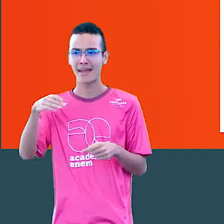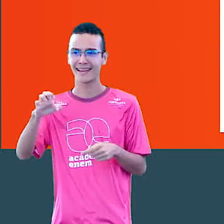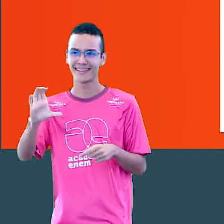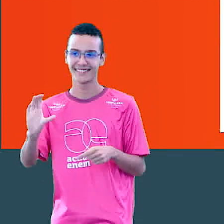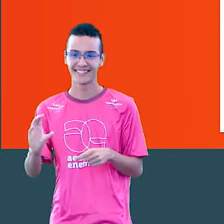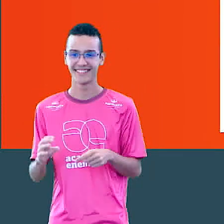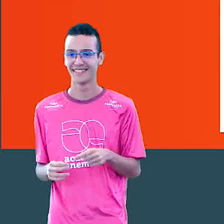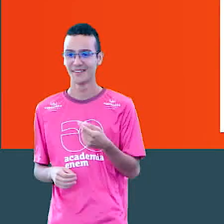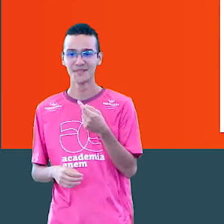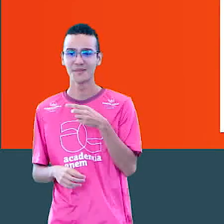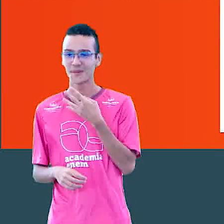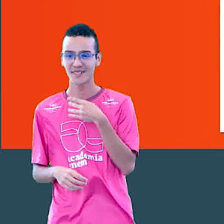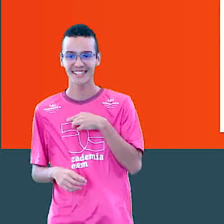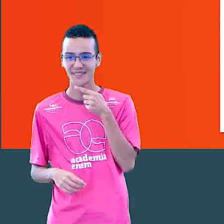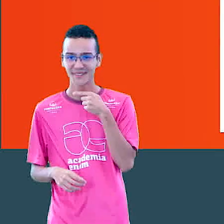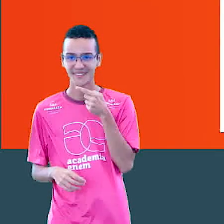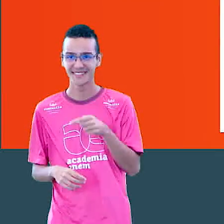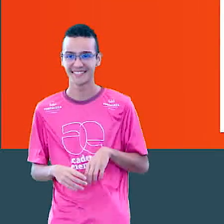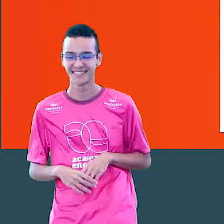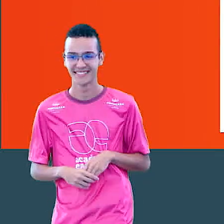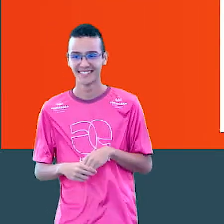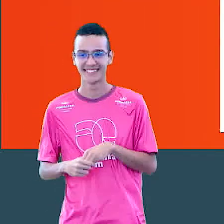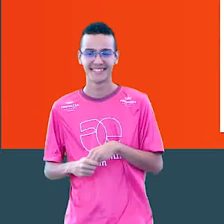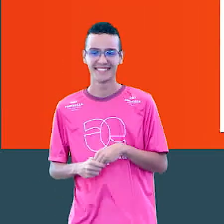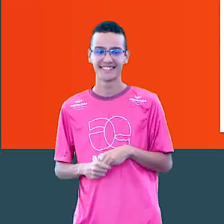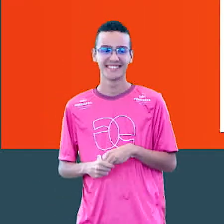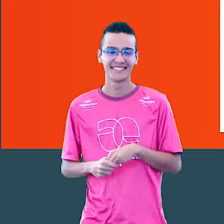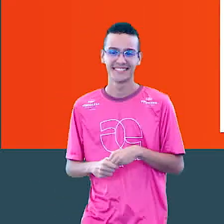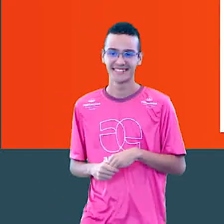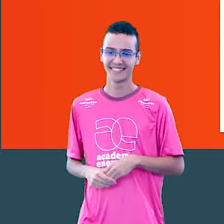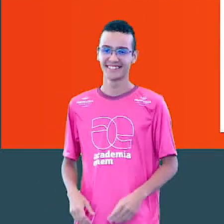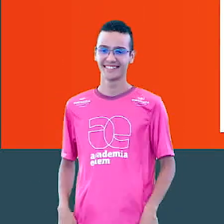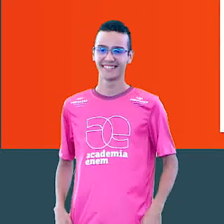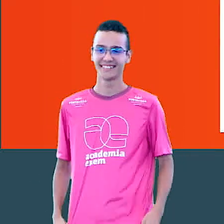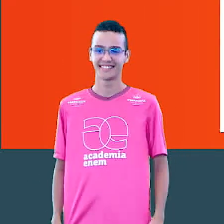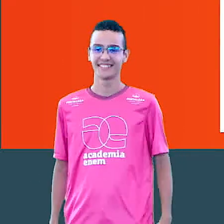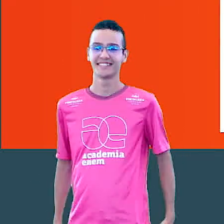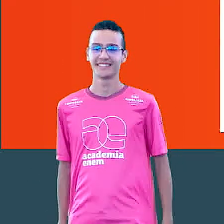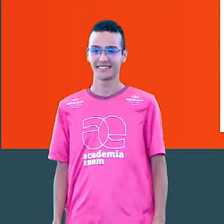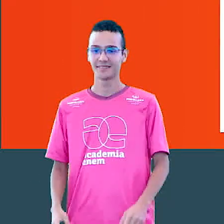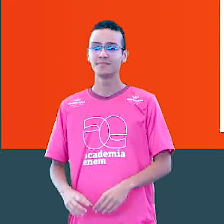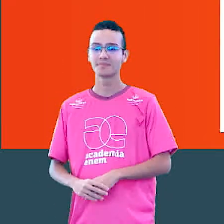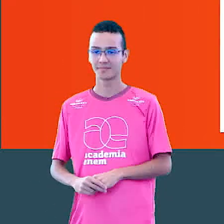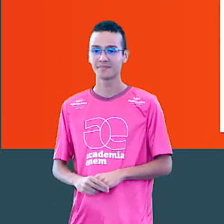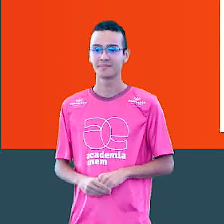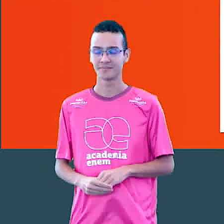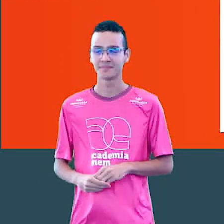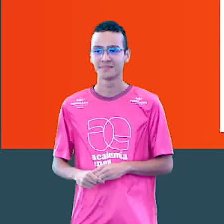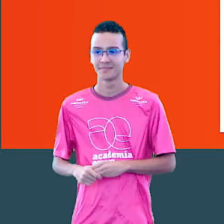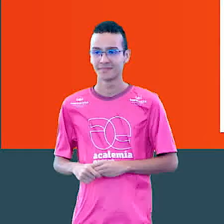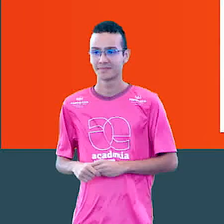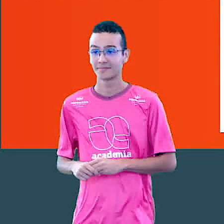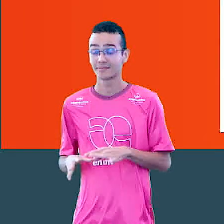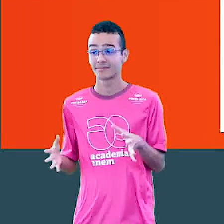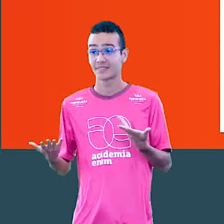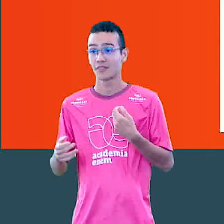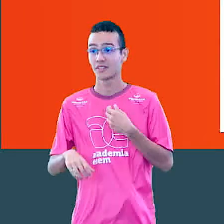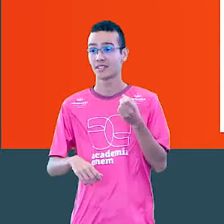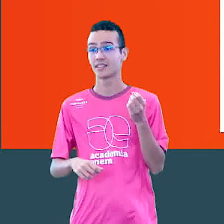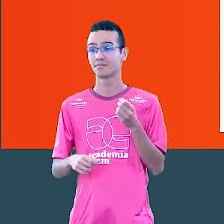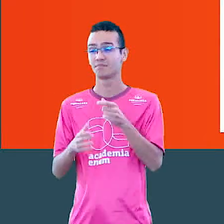para licenciaturas. Primeira coisa, o que é licenciatura? Quando você vai se inscrever no seu curso, tem